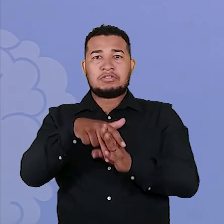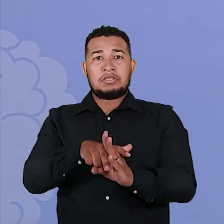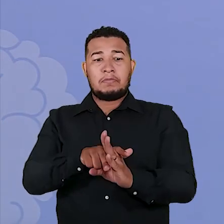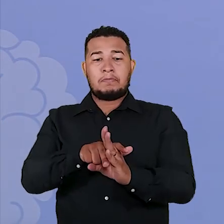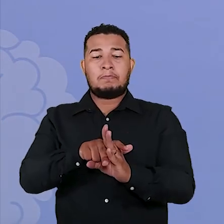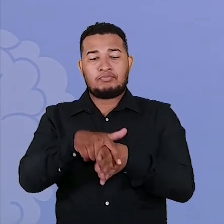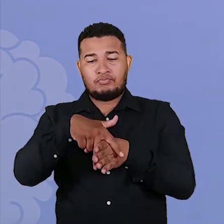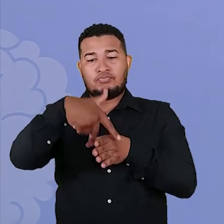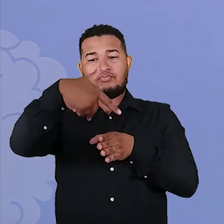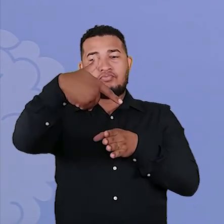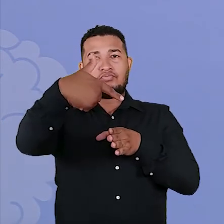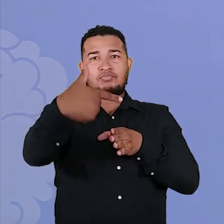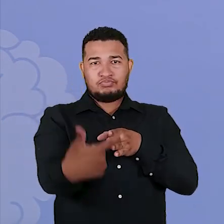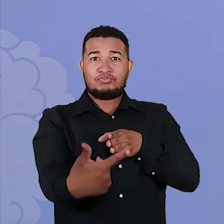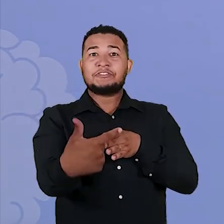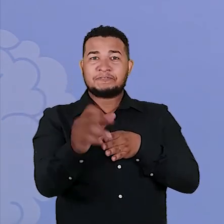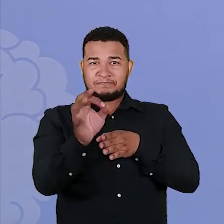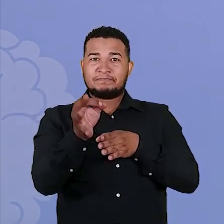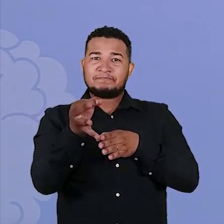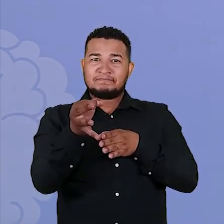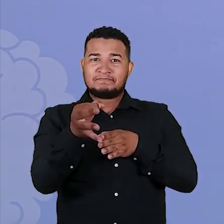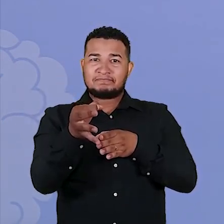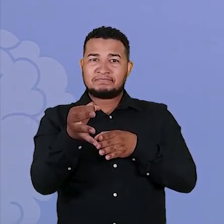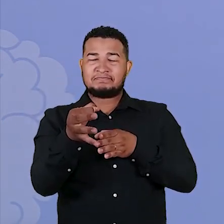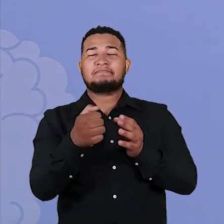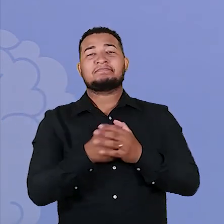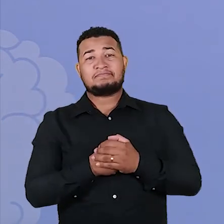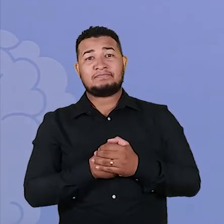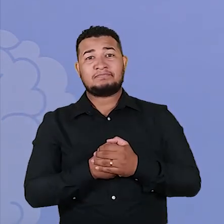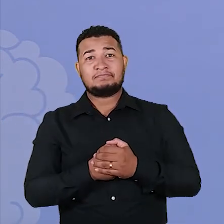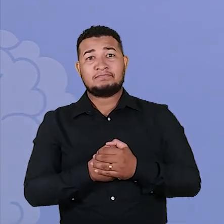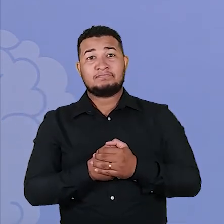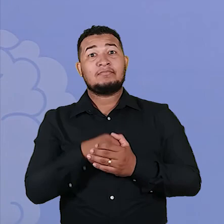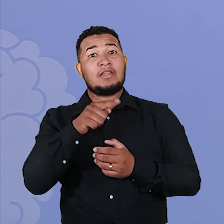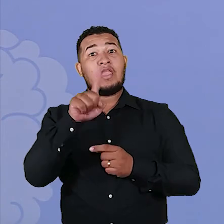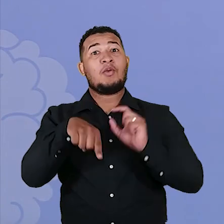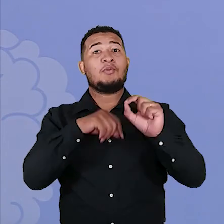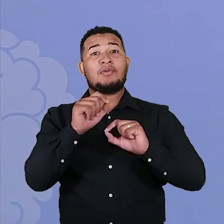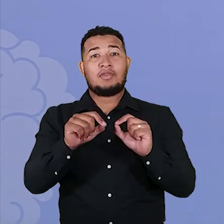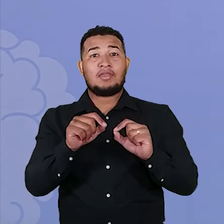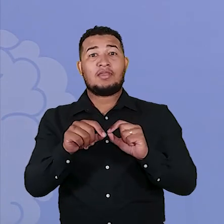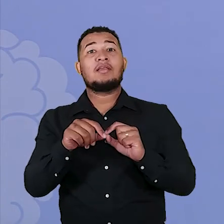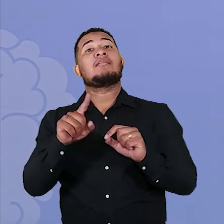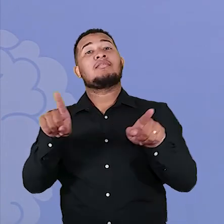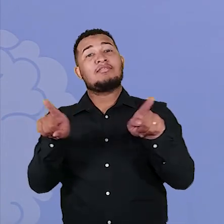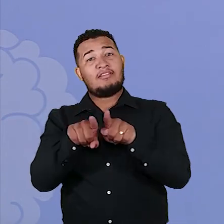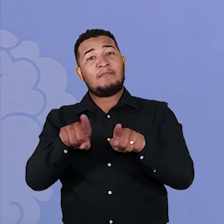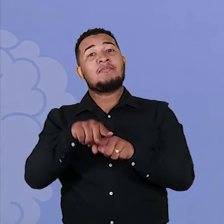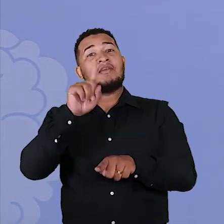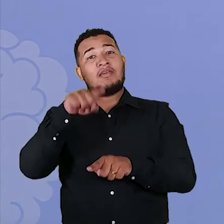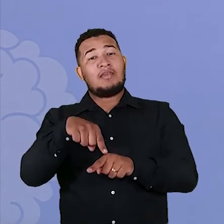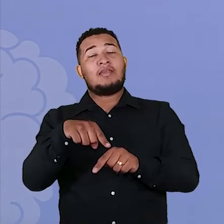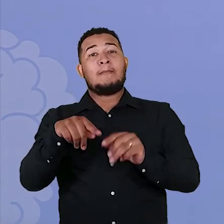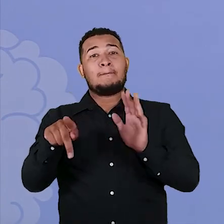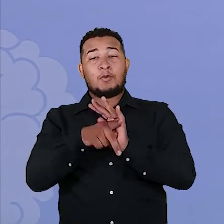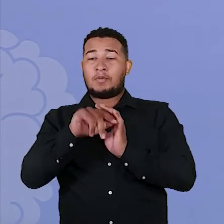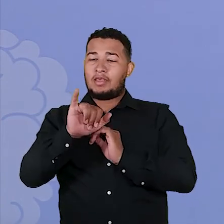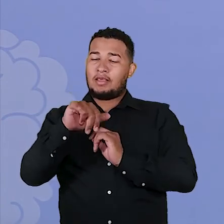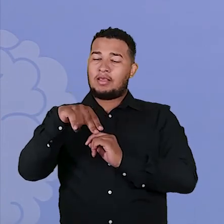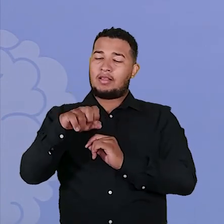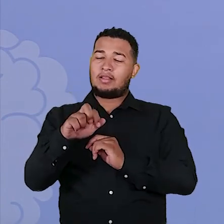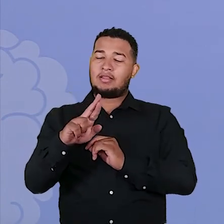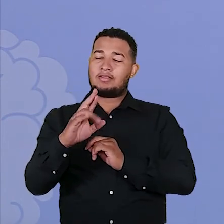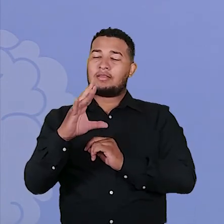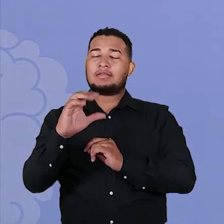ele para. Imagina, ó, o cavaleiro vai lá e cai para frente. Isso é o quê? Isso